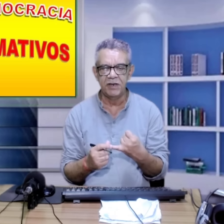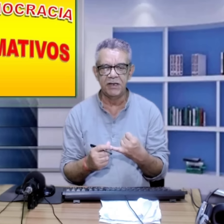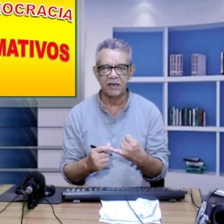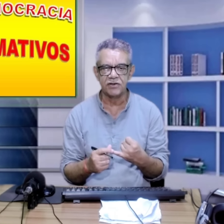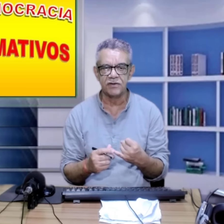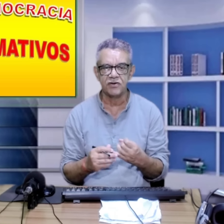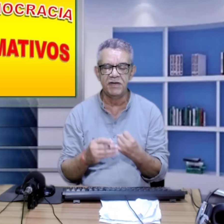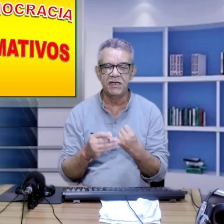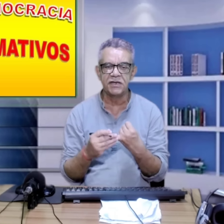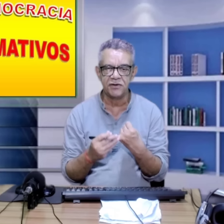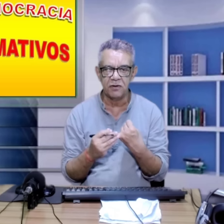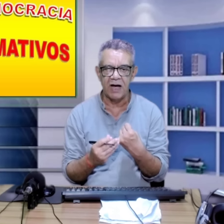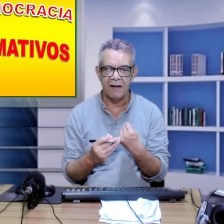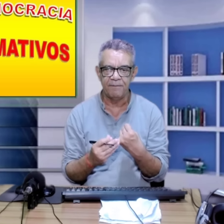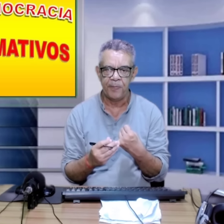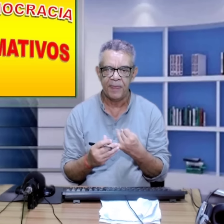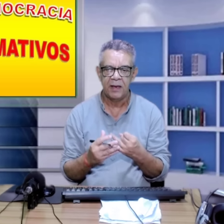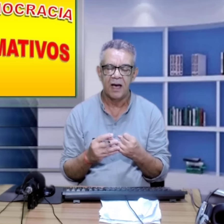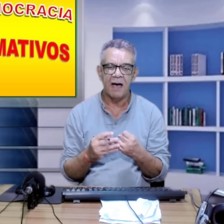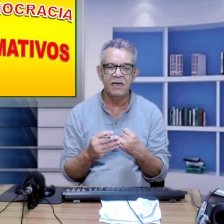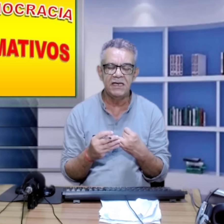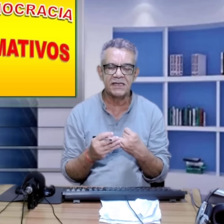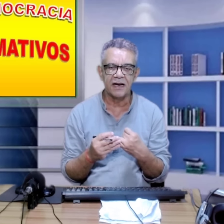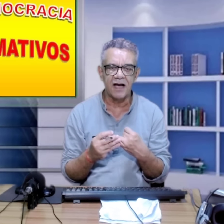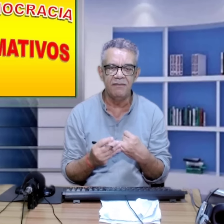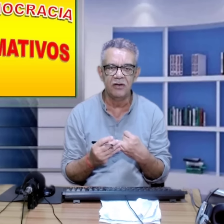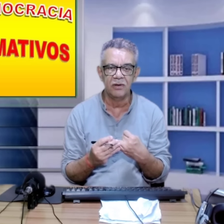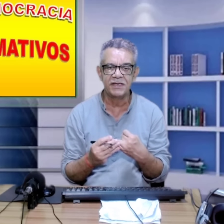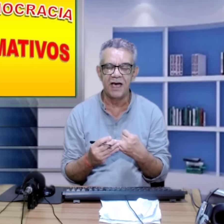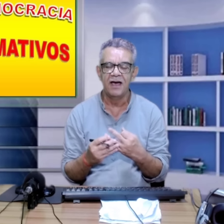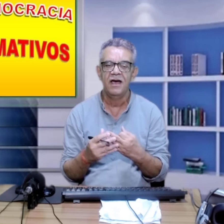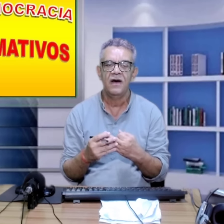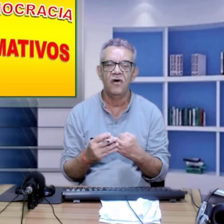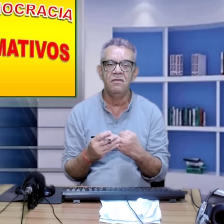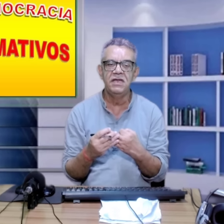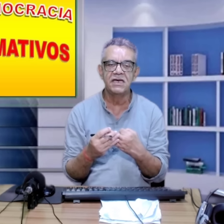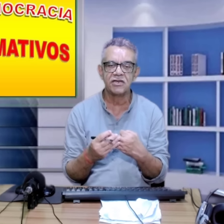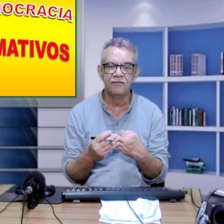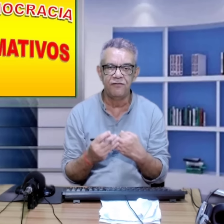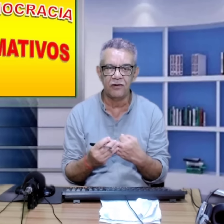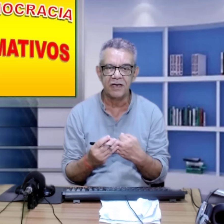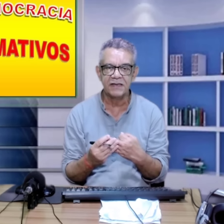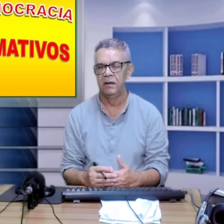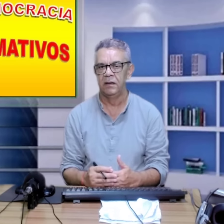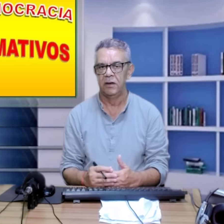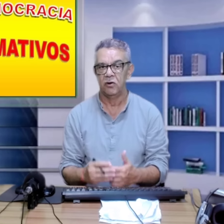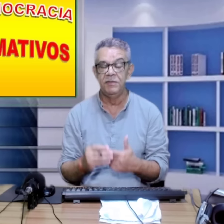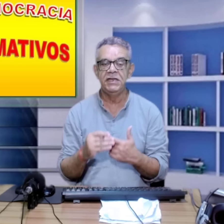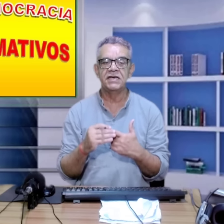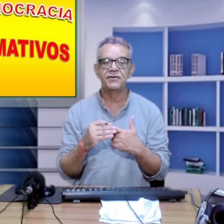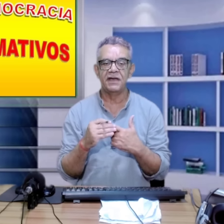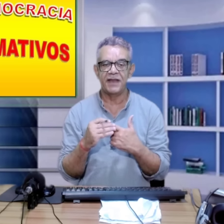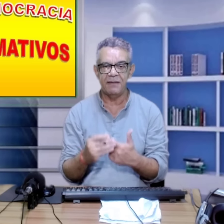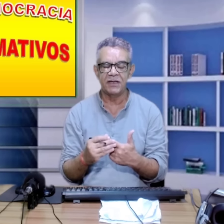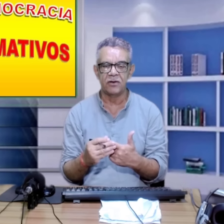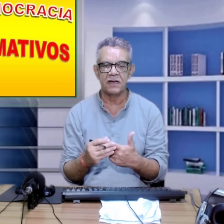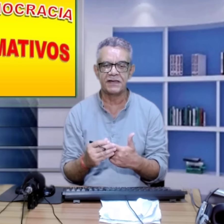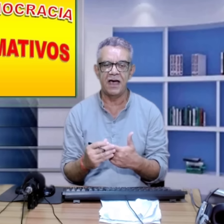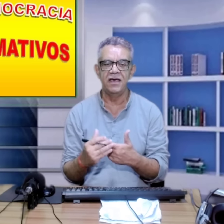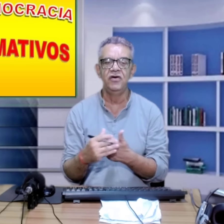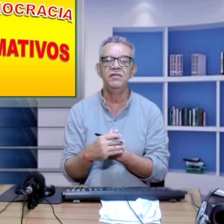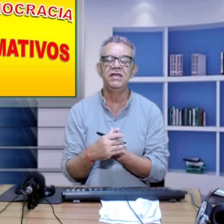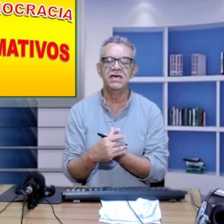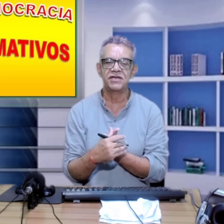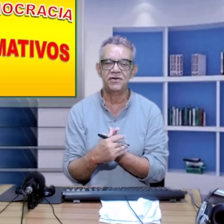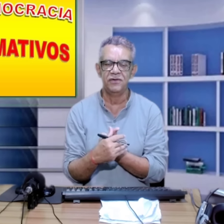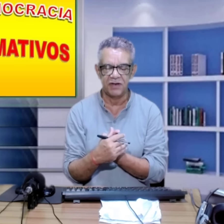5 ministros: o ministro Gilmar, a ministra Carmen Lúcia, o ministro Flux, o ministro André Mendonça